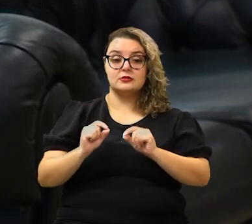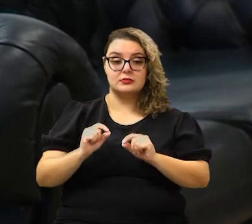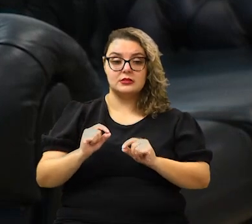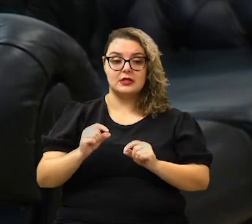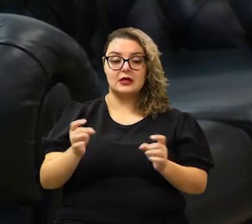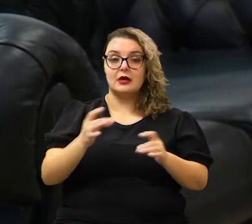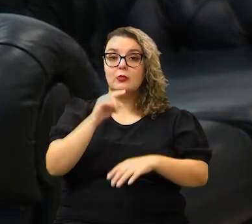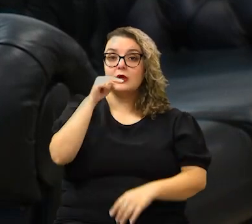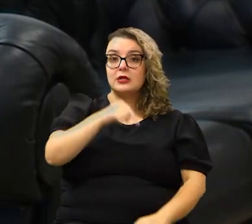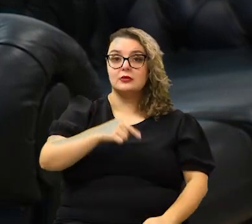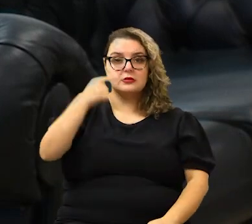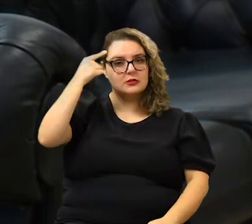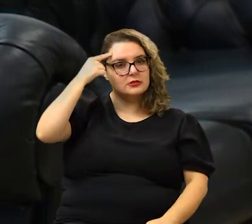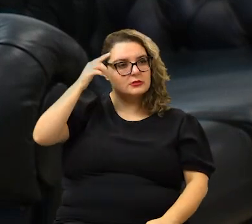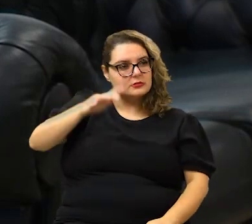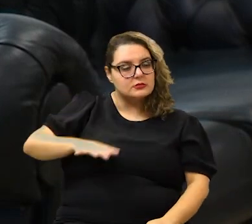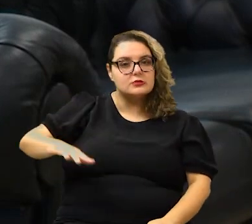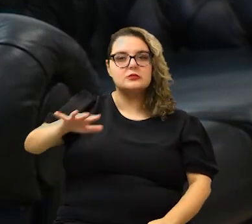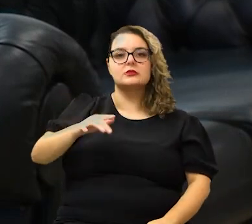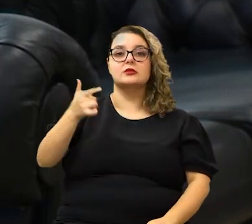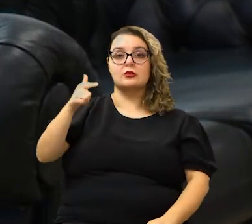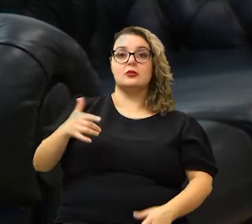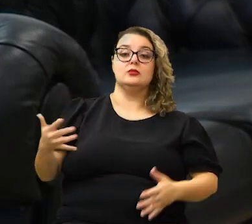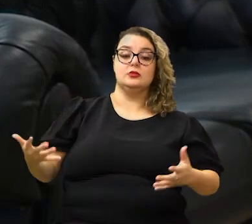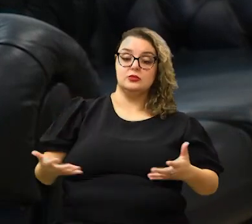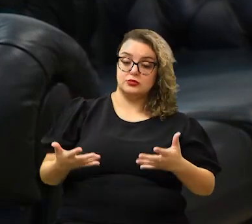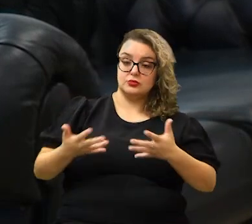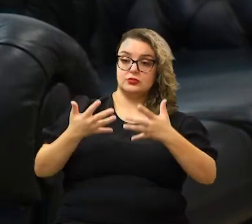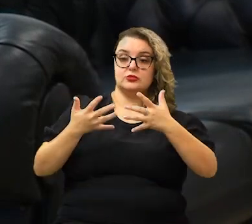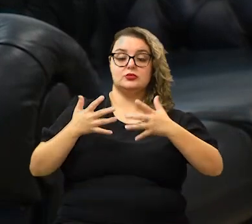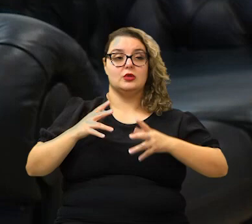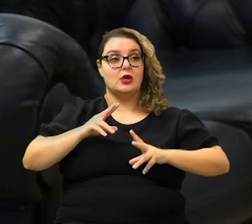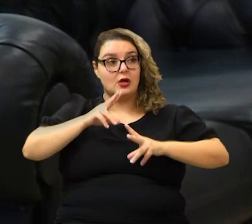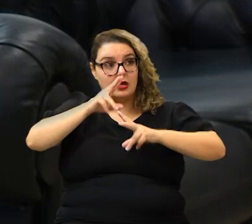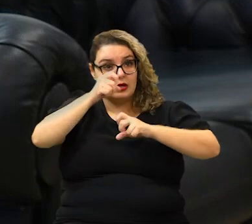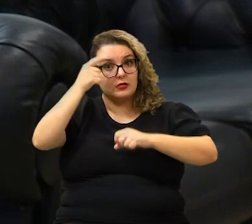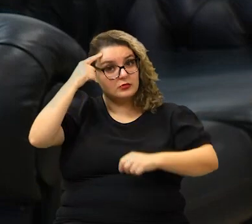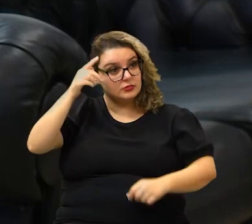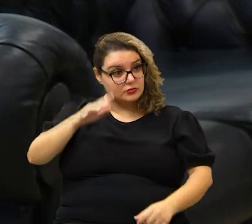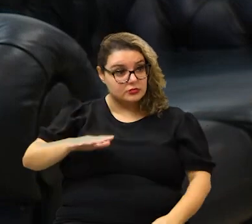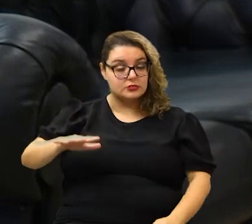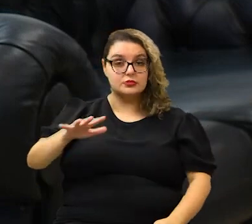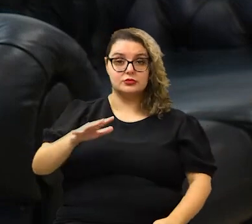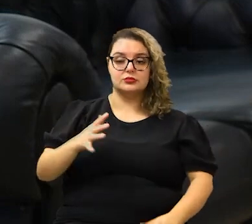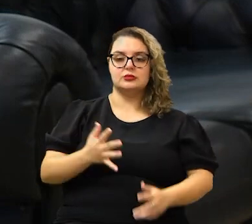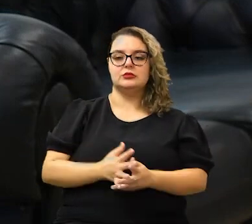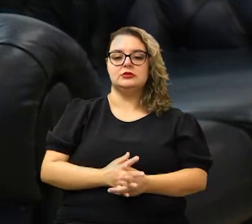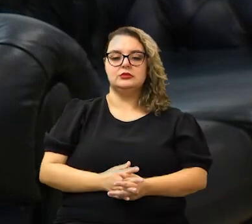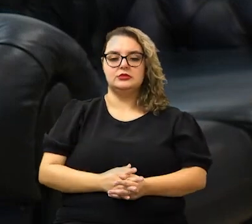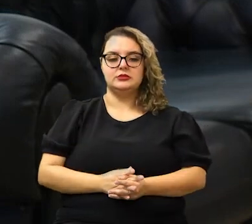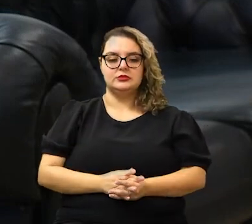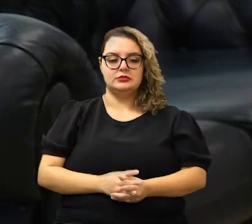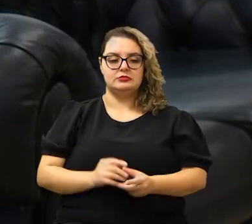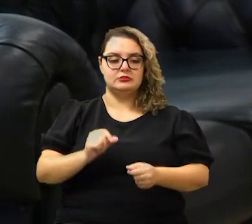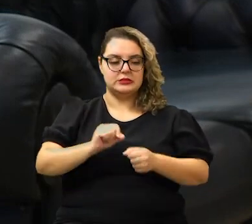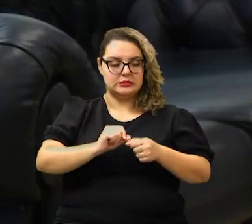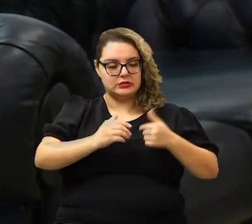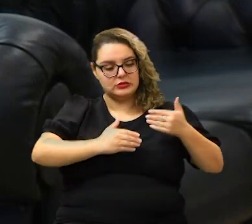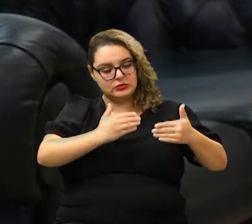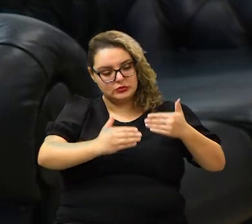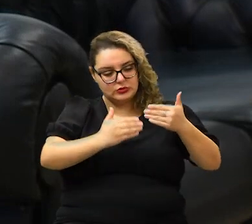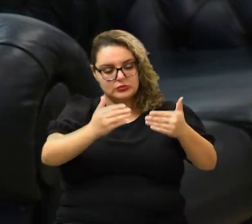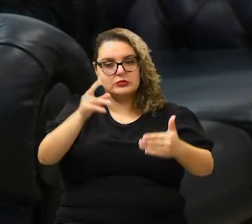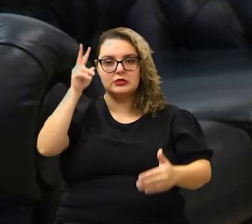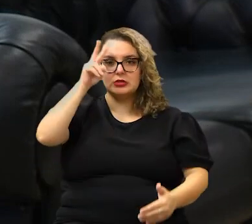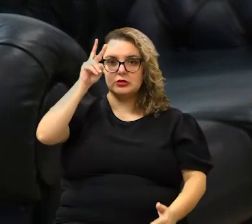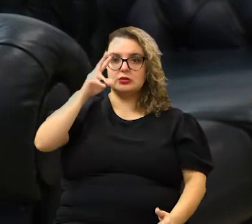os ideais, né, que se mantêm vivo. A força desses ideais acabaram levando, no andamento